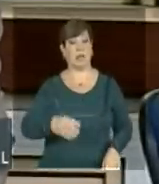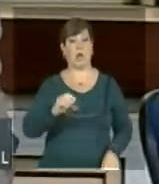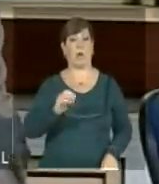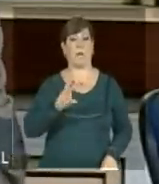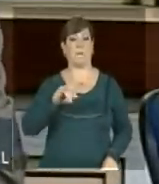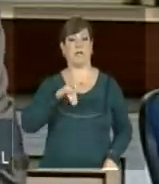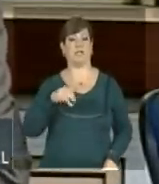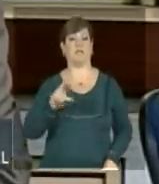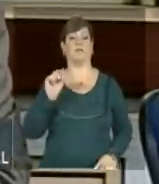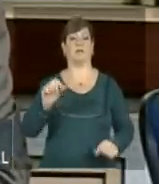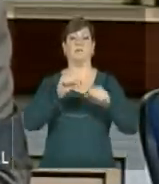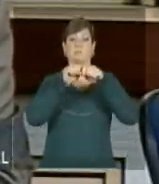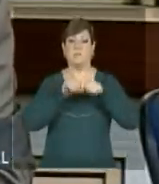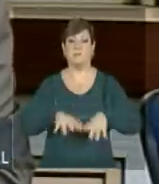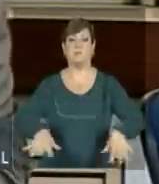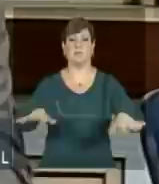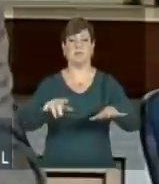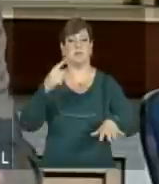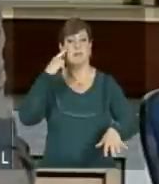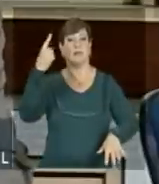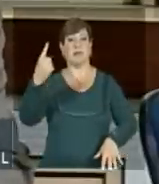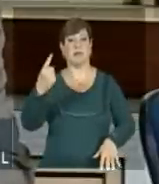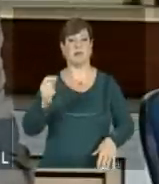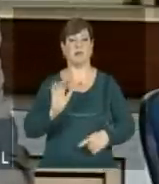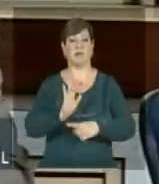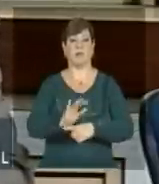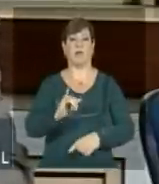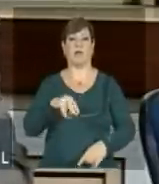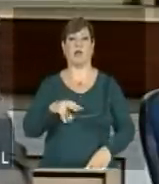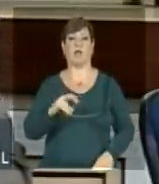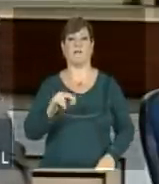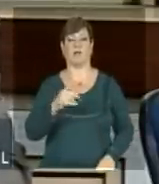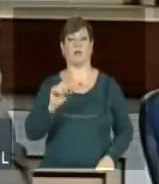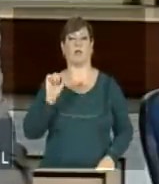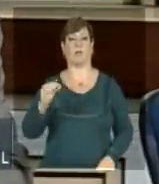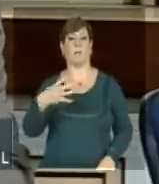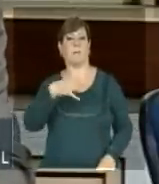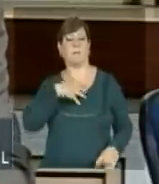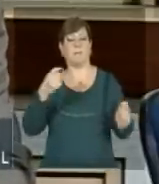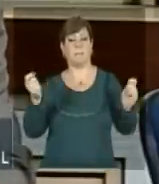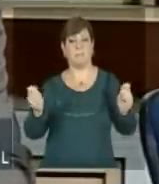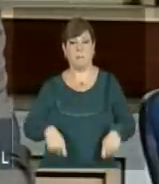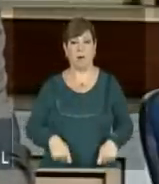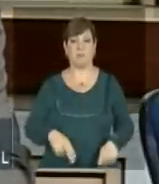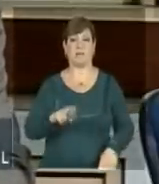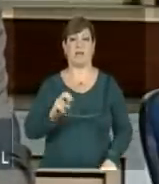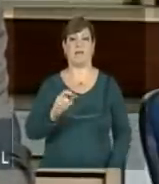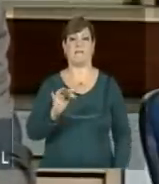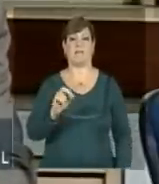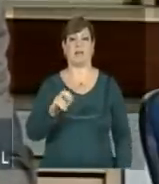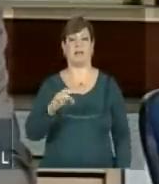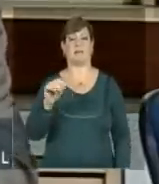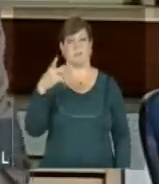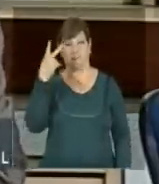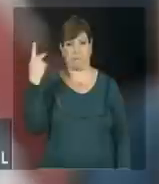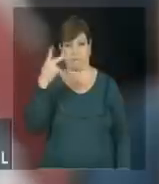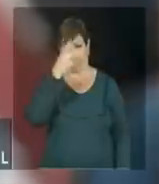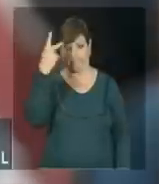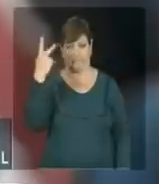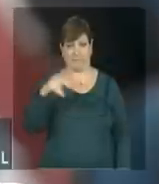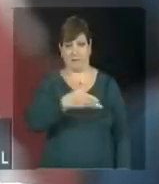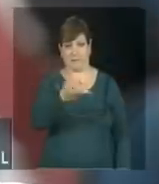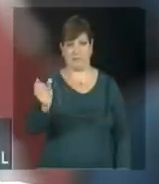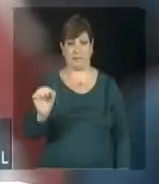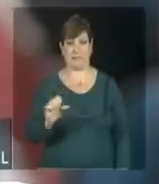disseminar soluções inovadoras que sirvam de inspiração ou de referência para servidores e dirigentes que